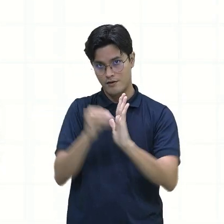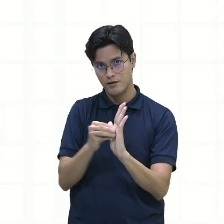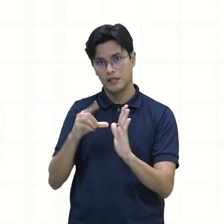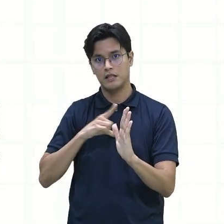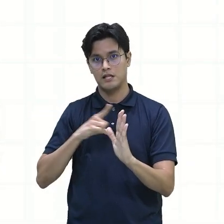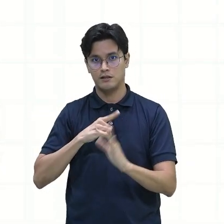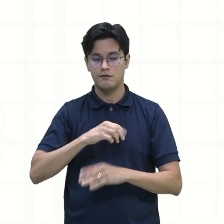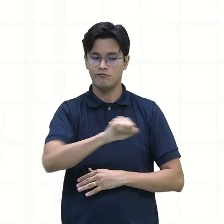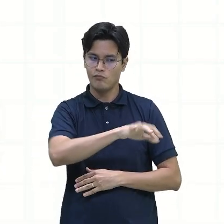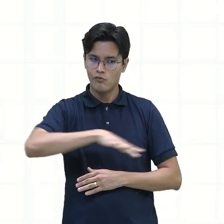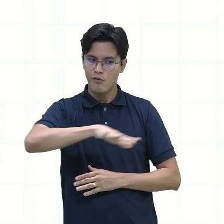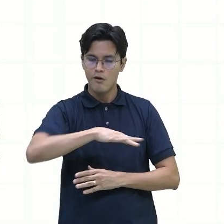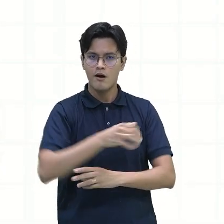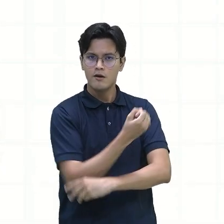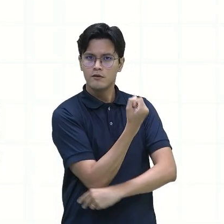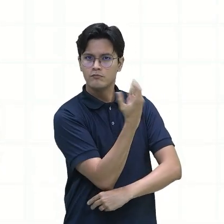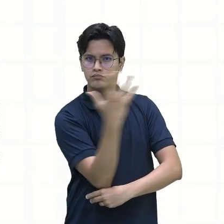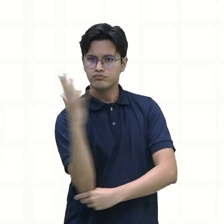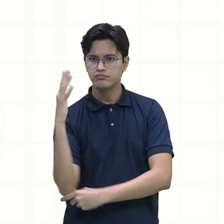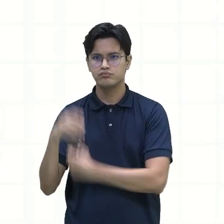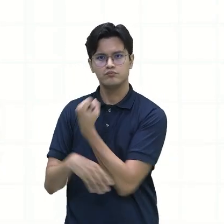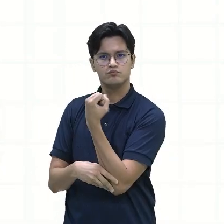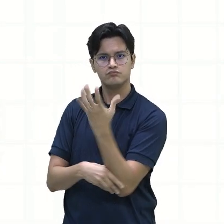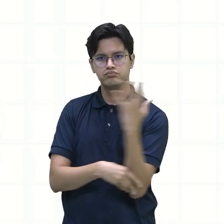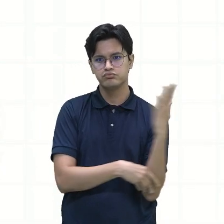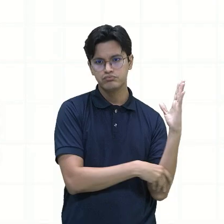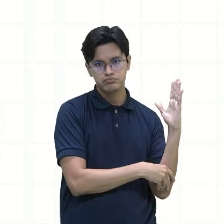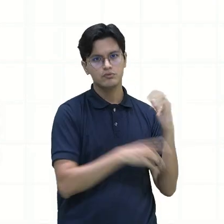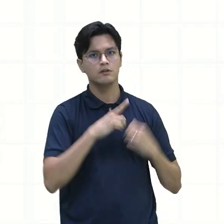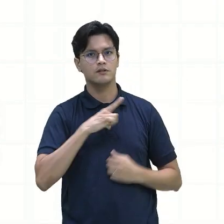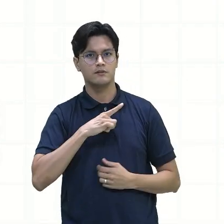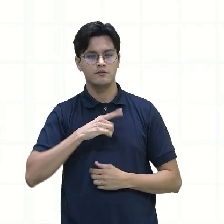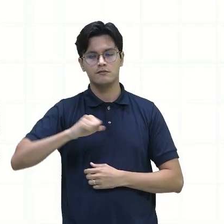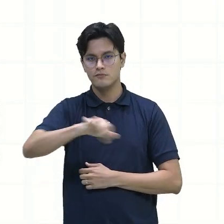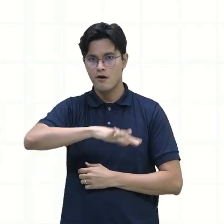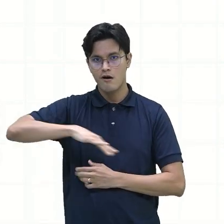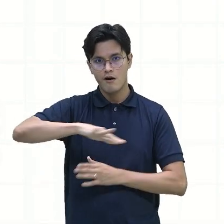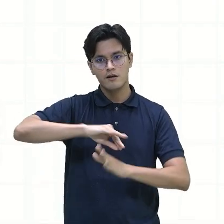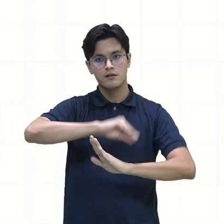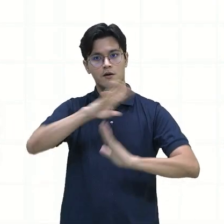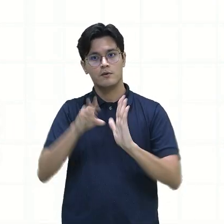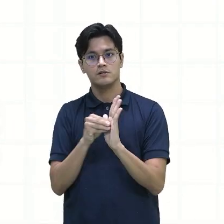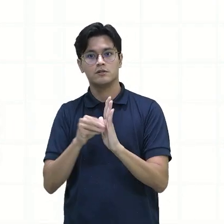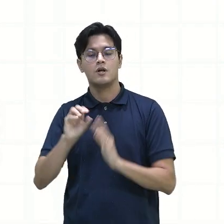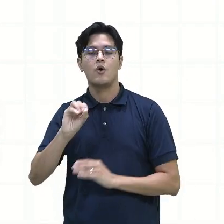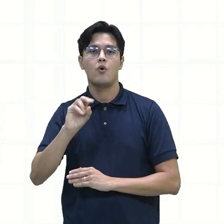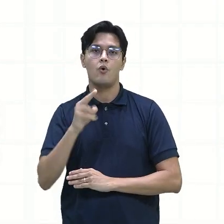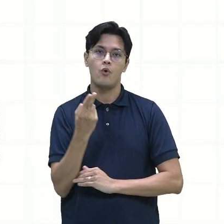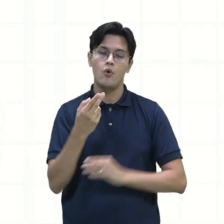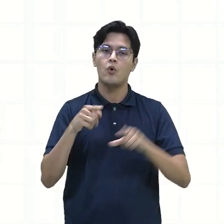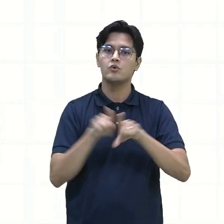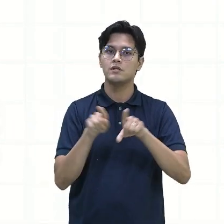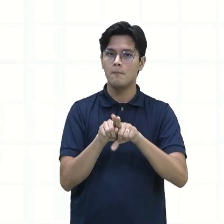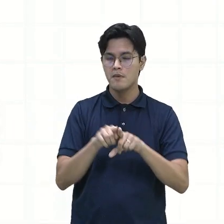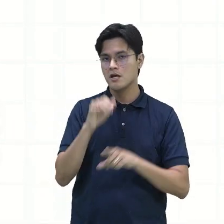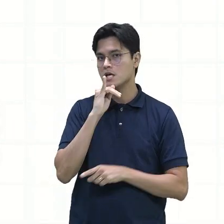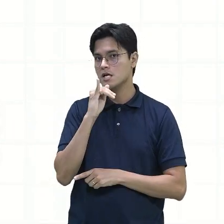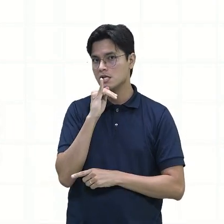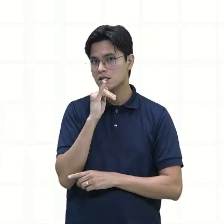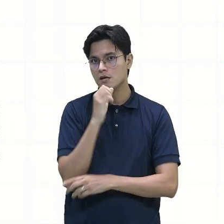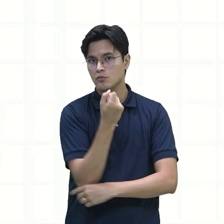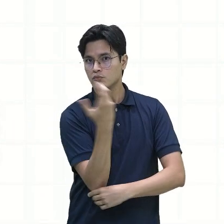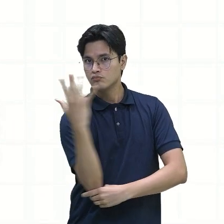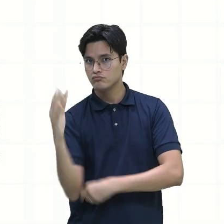nas várias florestas que tem na Amazônia, né? Ou naquelas florestas que são de várzea,